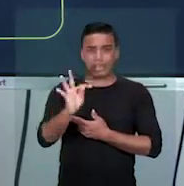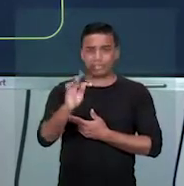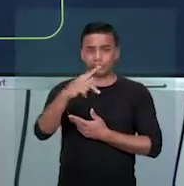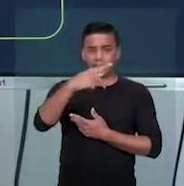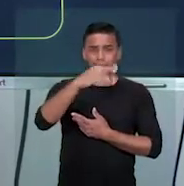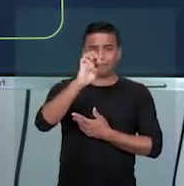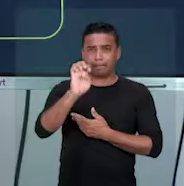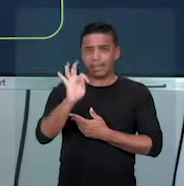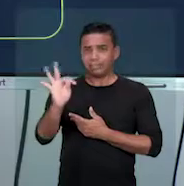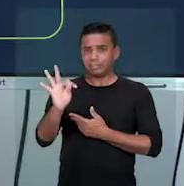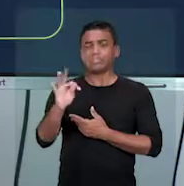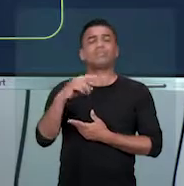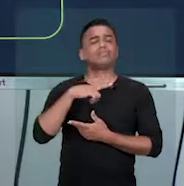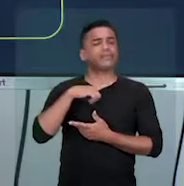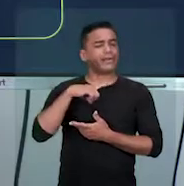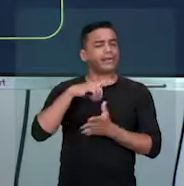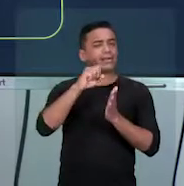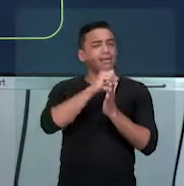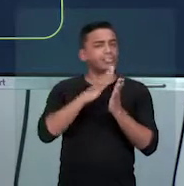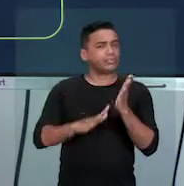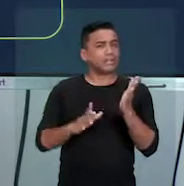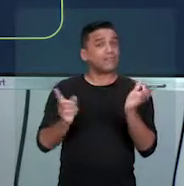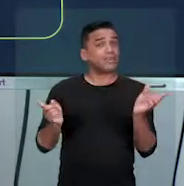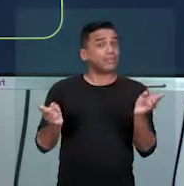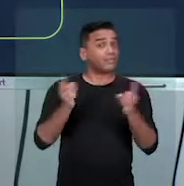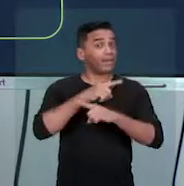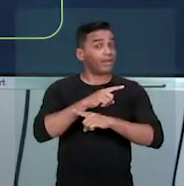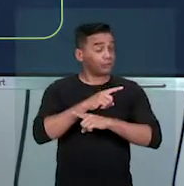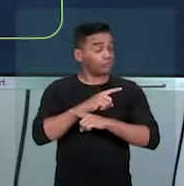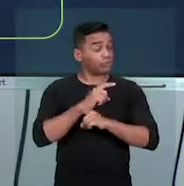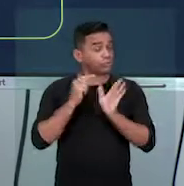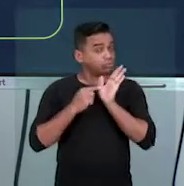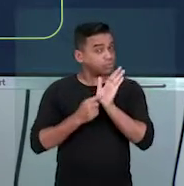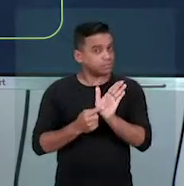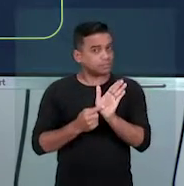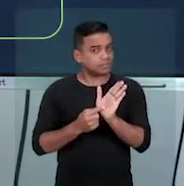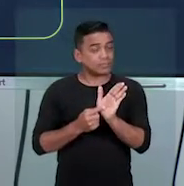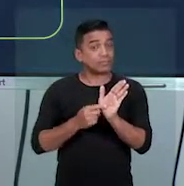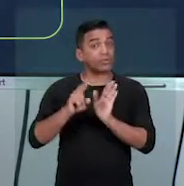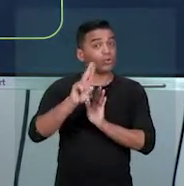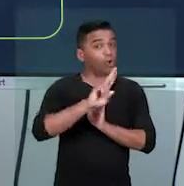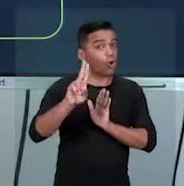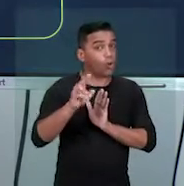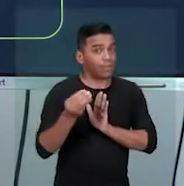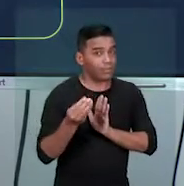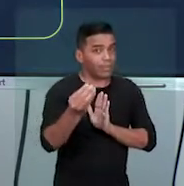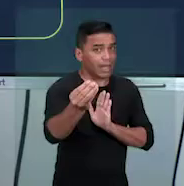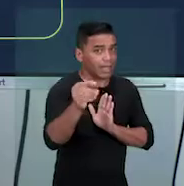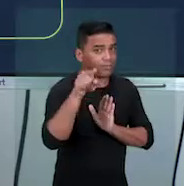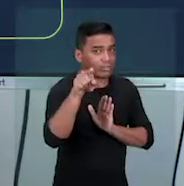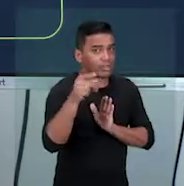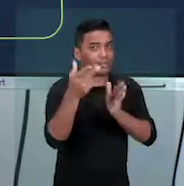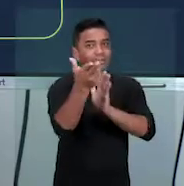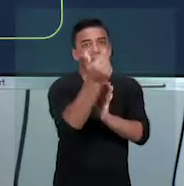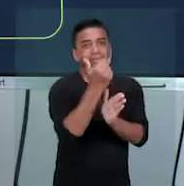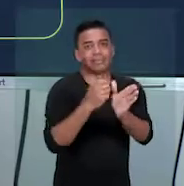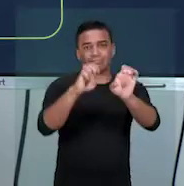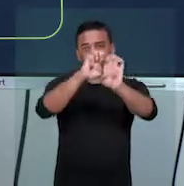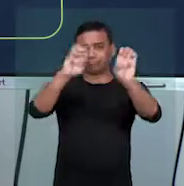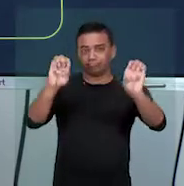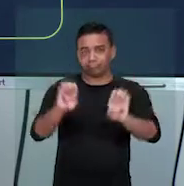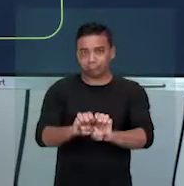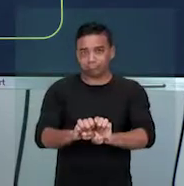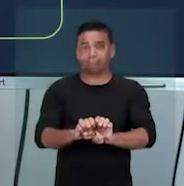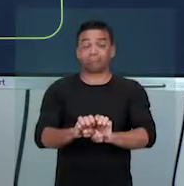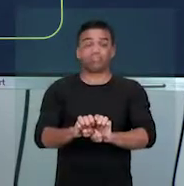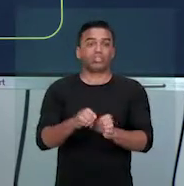temos algumas atividades que vai fazer o inverso do que nós fizemos. Ele vai te dar o nome e quer que você desenhe a estrutura.